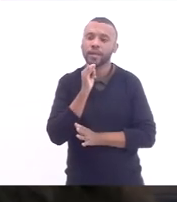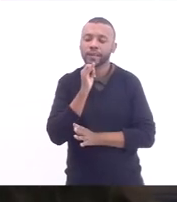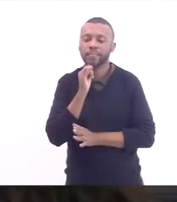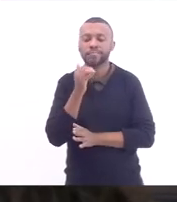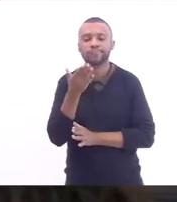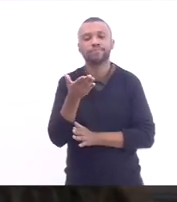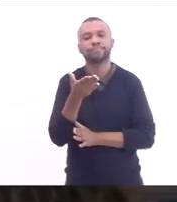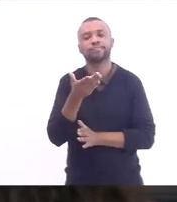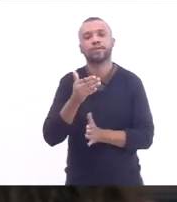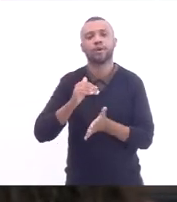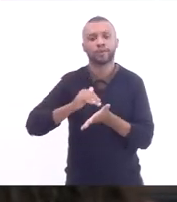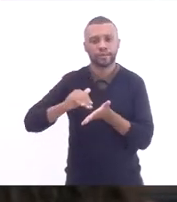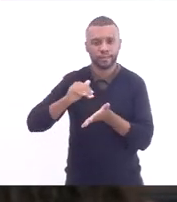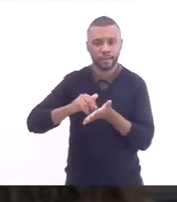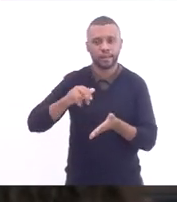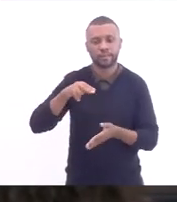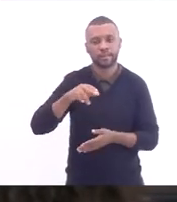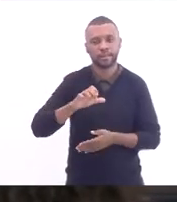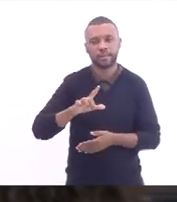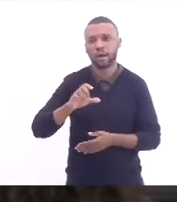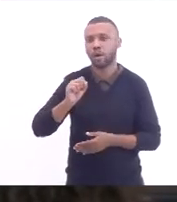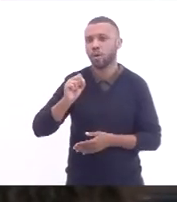o secretário Nelson Rocha